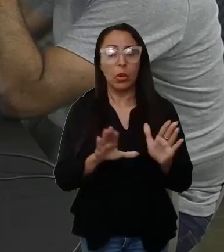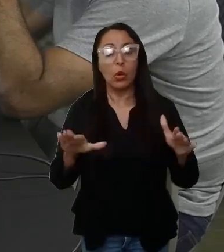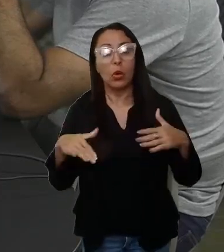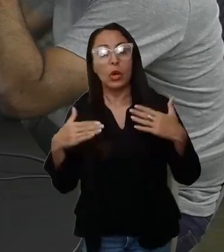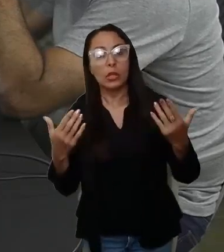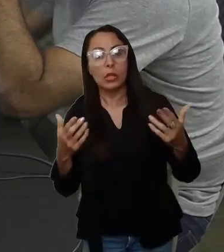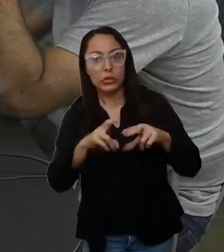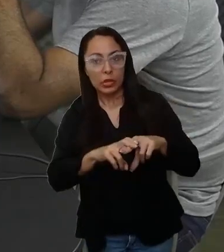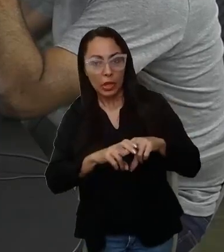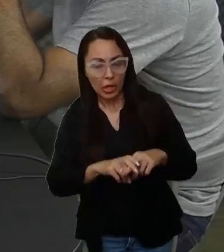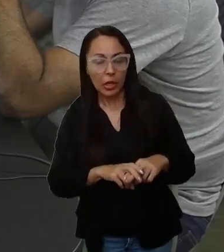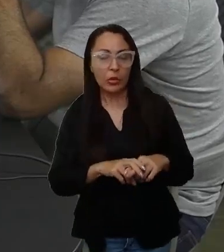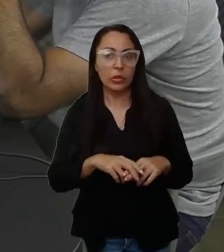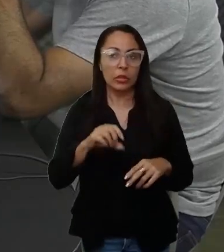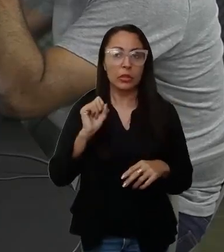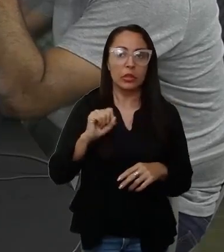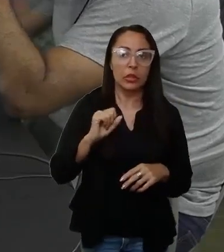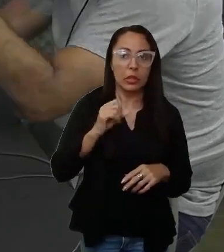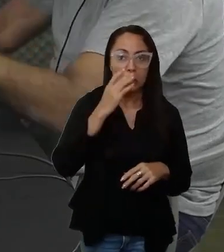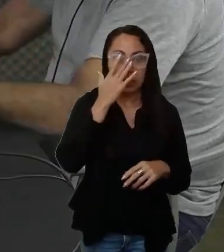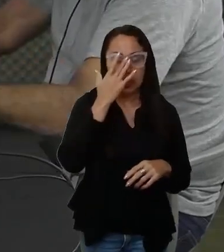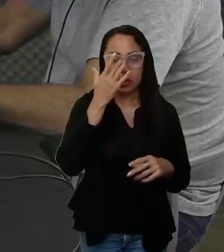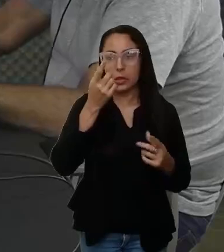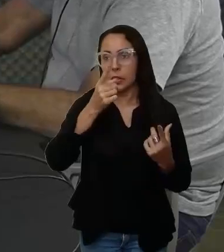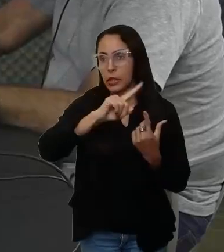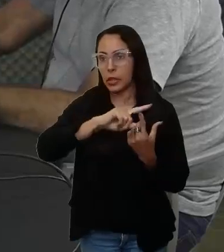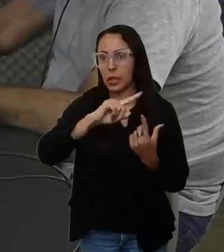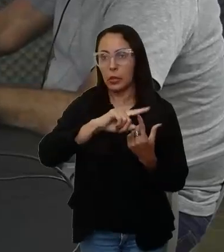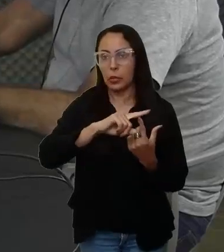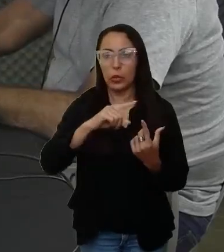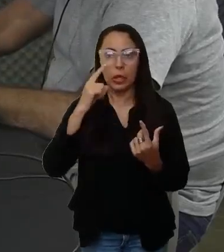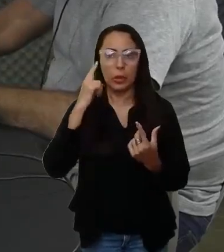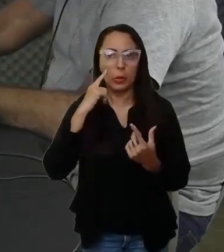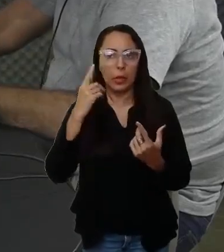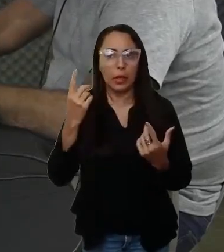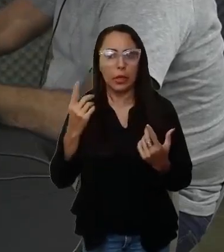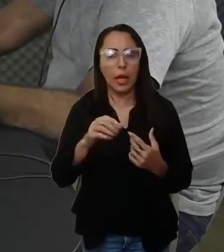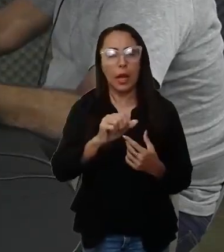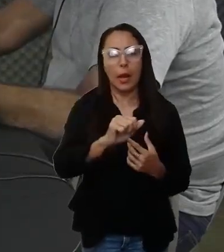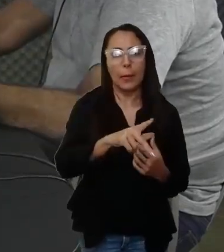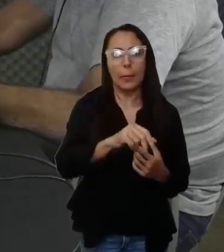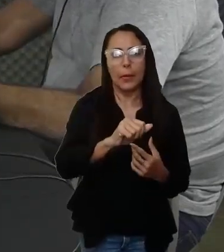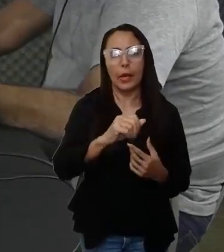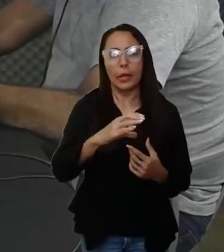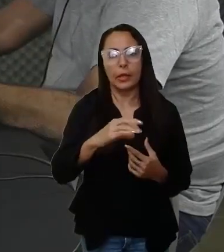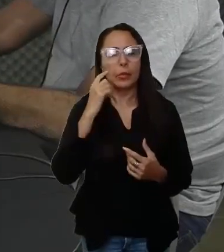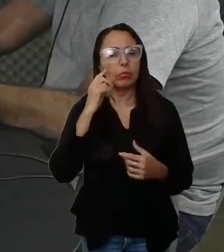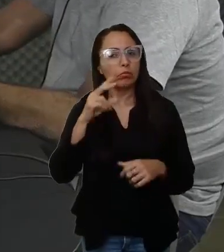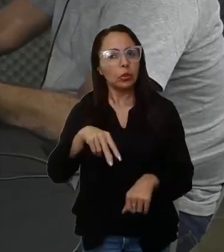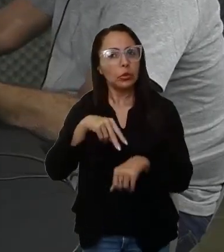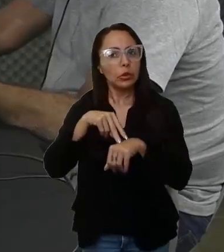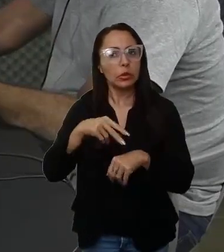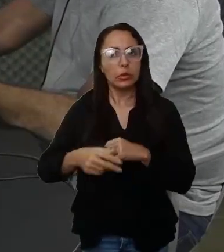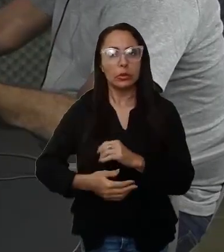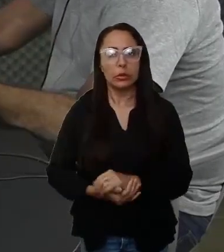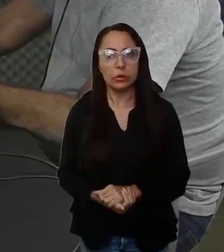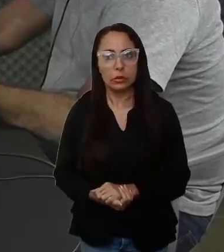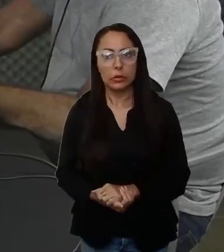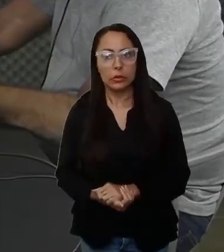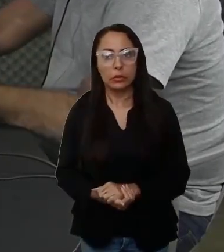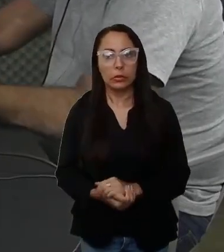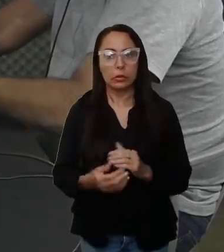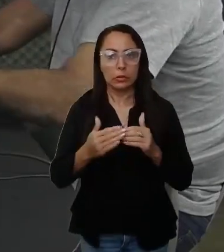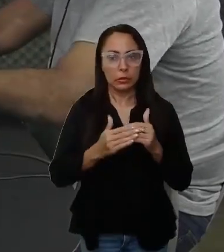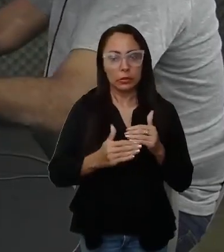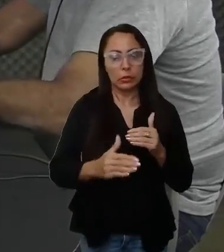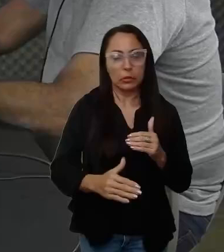causas diante de questões desse tipo e como a PAC tem se posicionado? Então, aí, logo no começo do